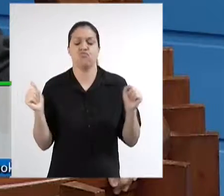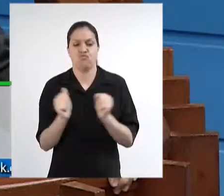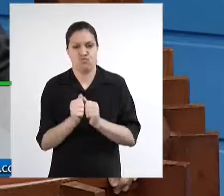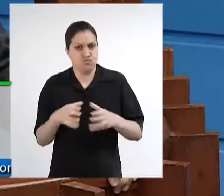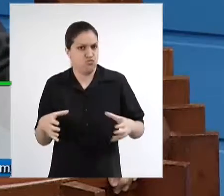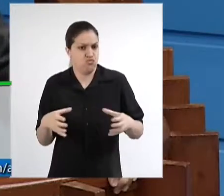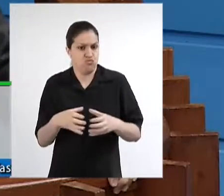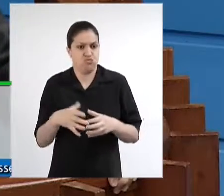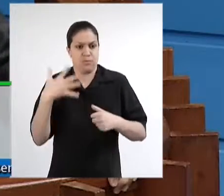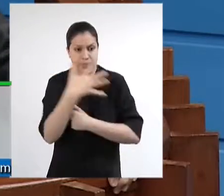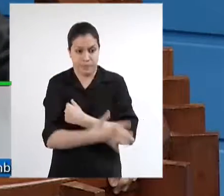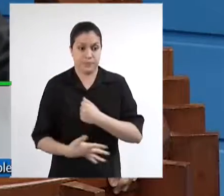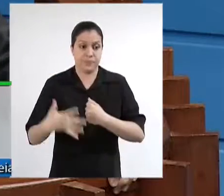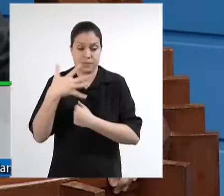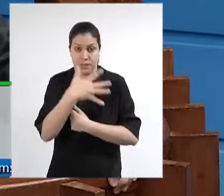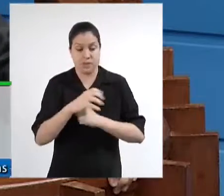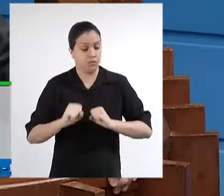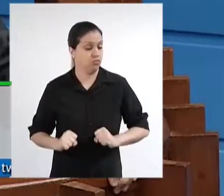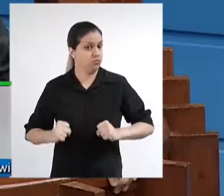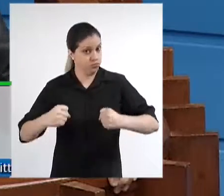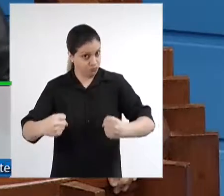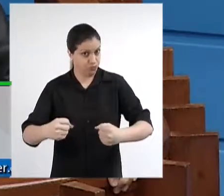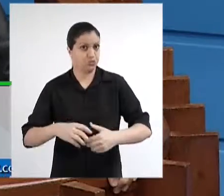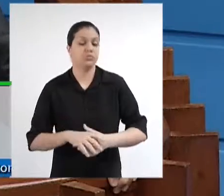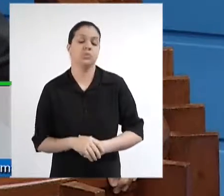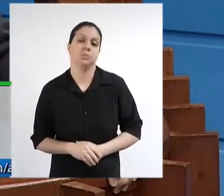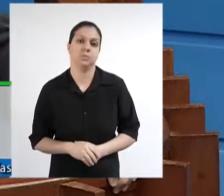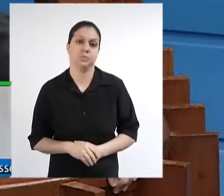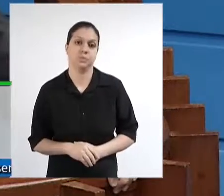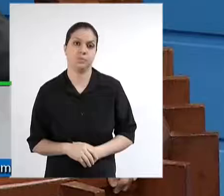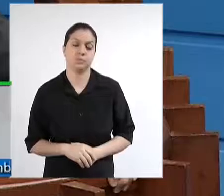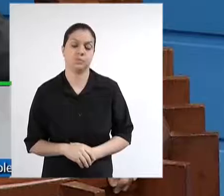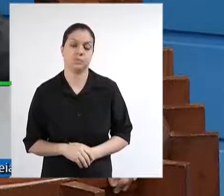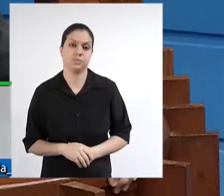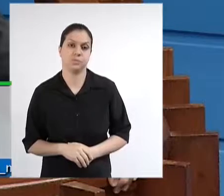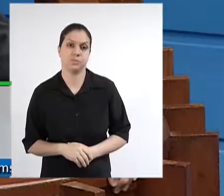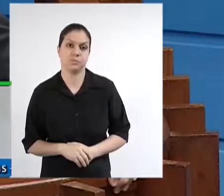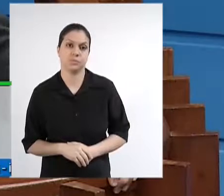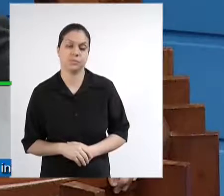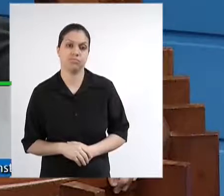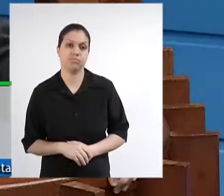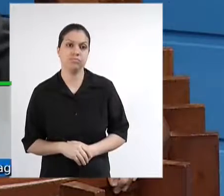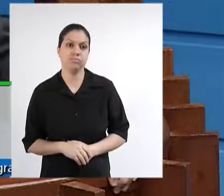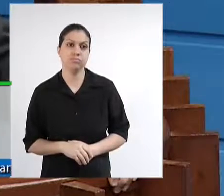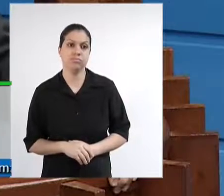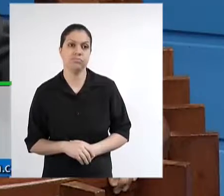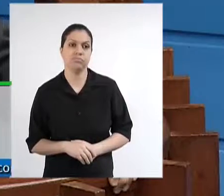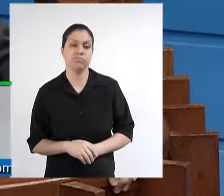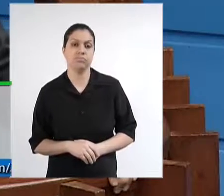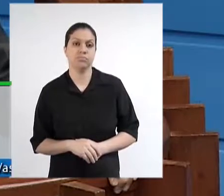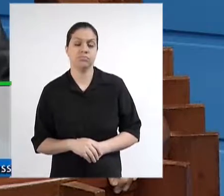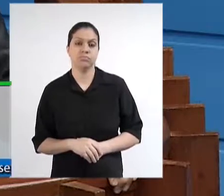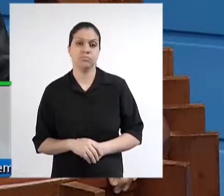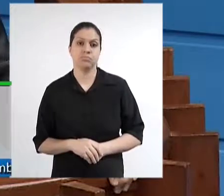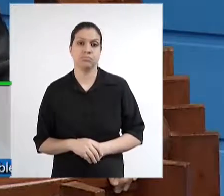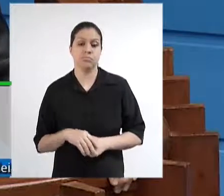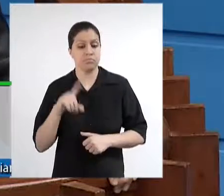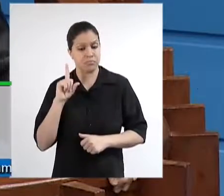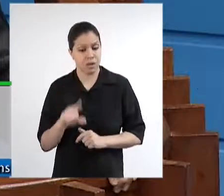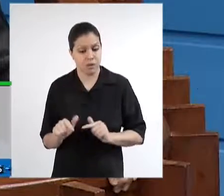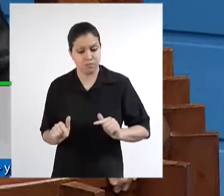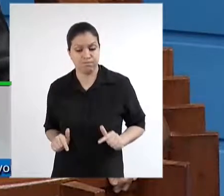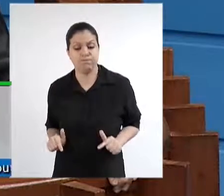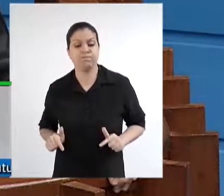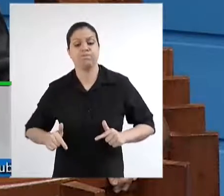defendem, através da frente parlamentar, essa causa. Uma causa